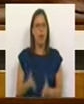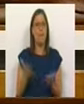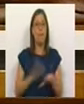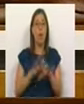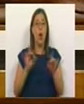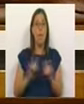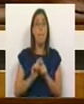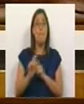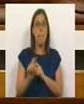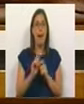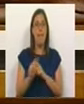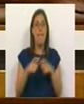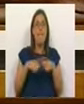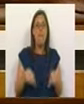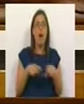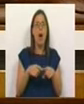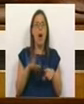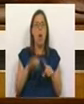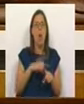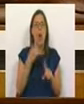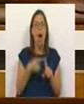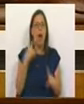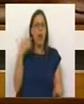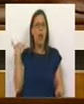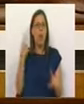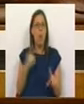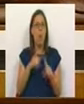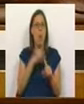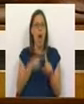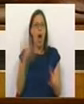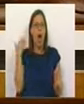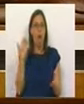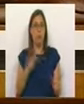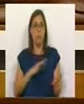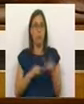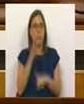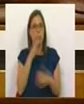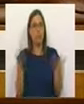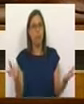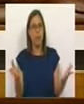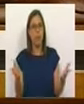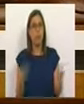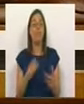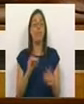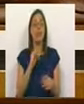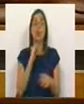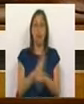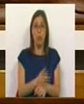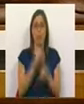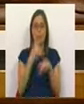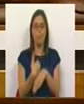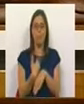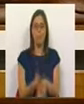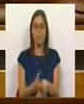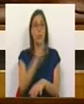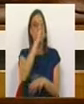os hospitais a pagar faturas com mais de um ano. Com mais de um ano, senhores deputados. Outro sim, os